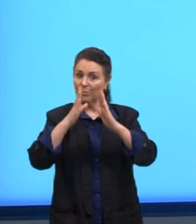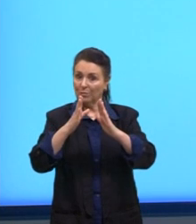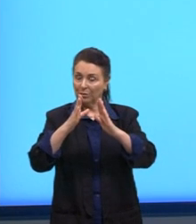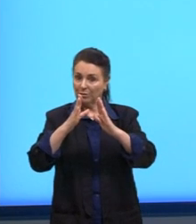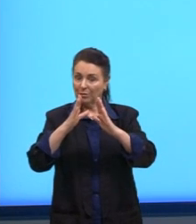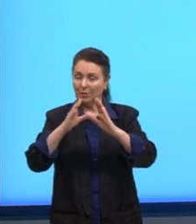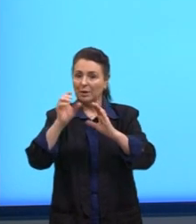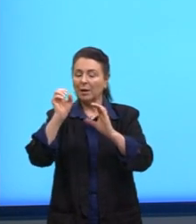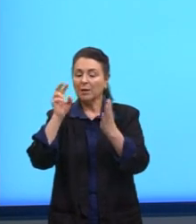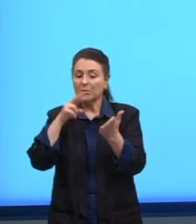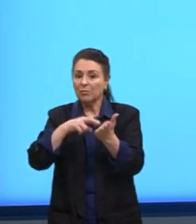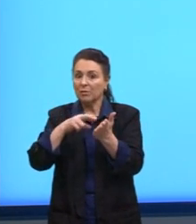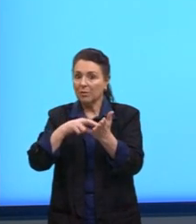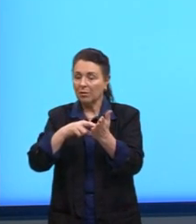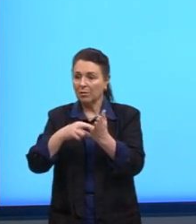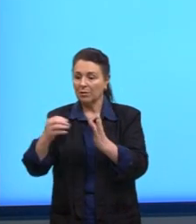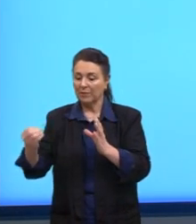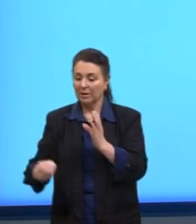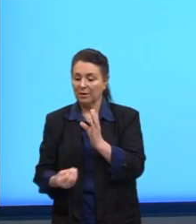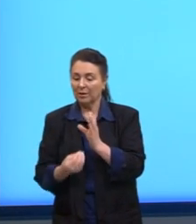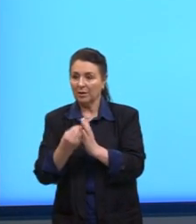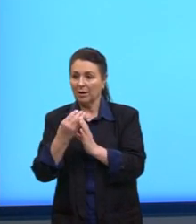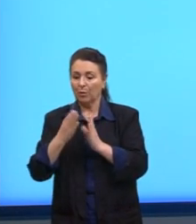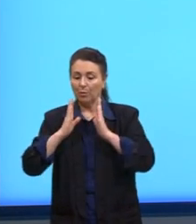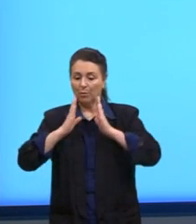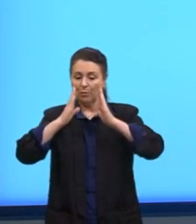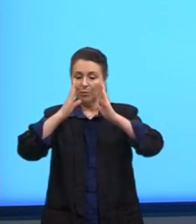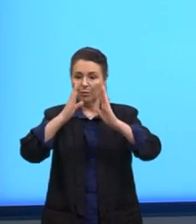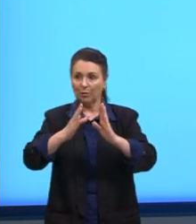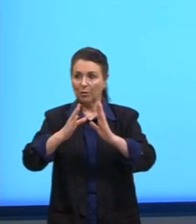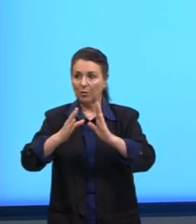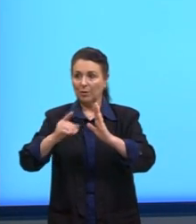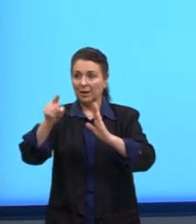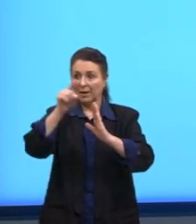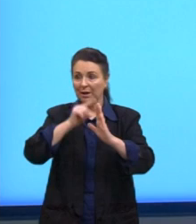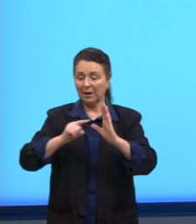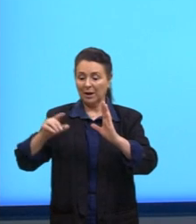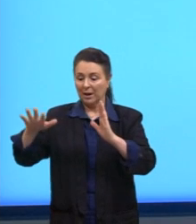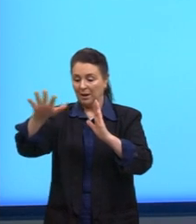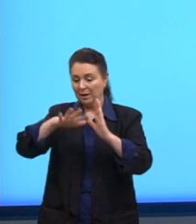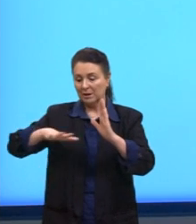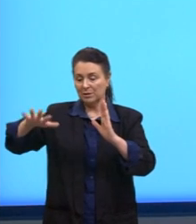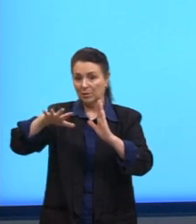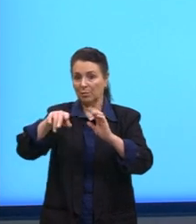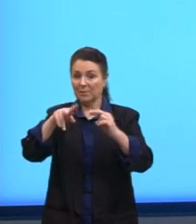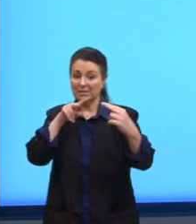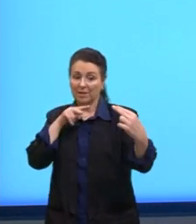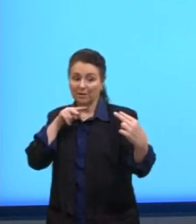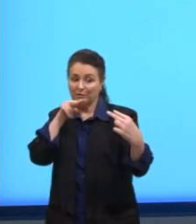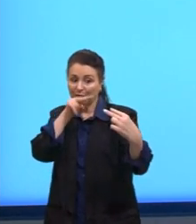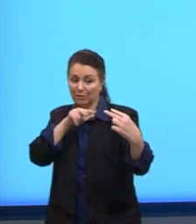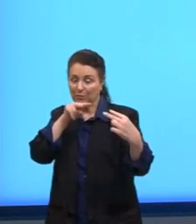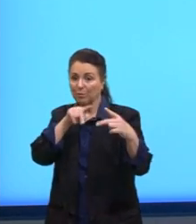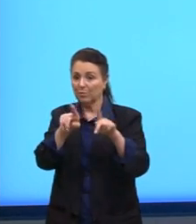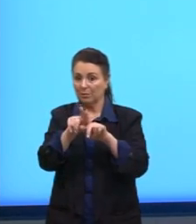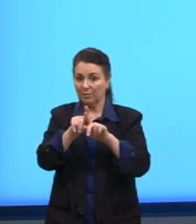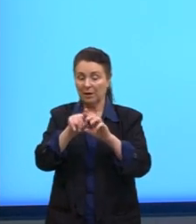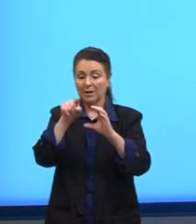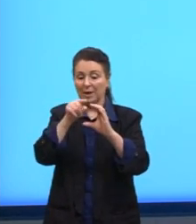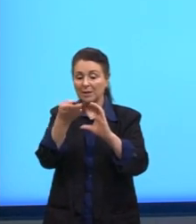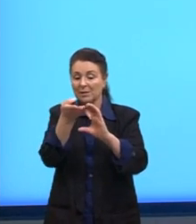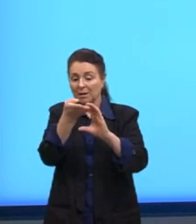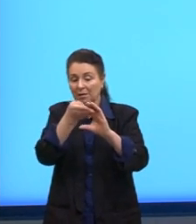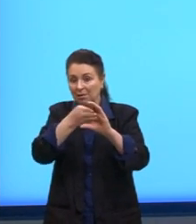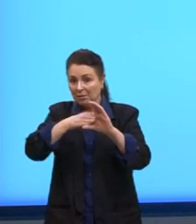real ele só vai criar um foco aqui nessa região mas ele é um foco virtual e essa lente Então